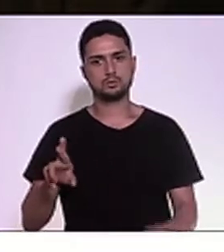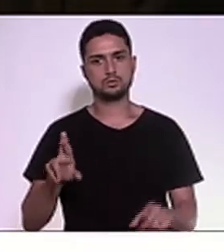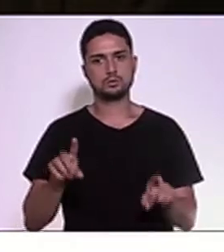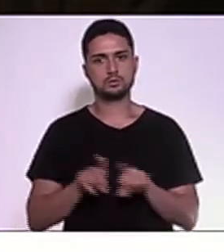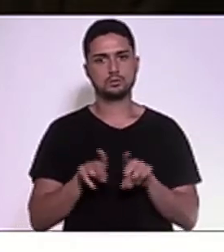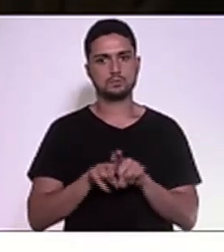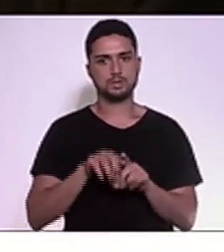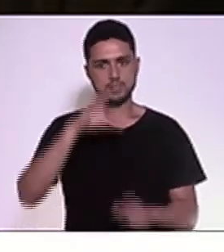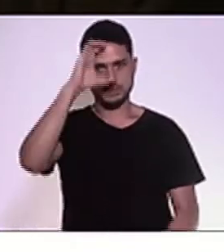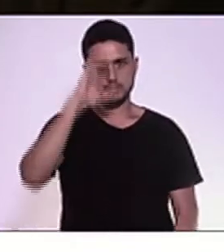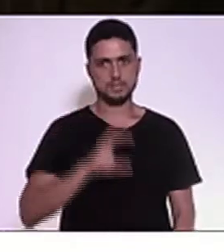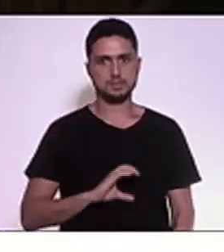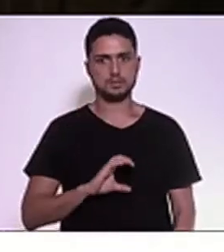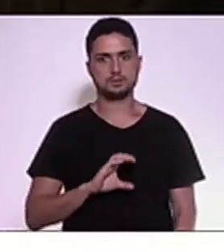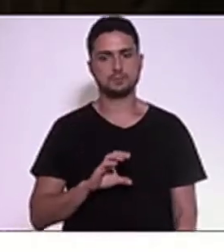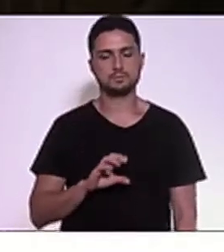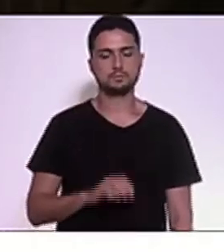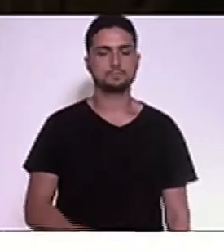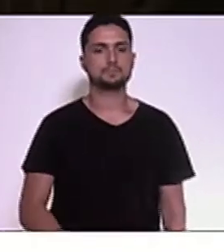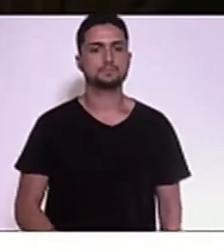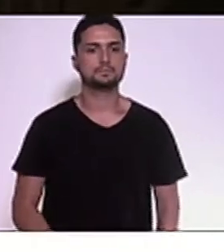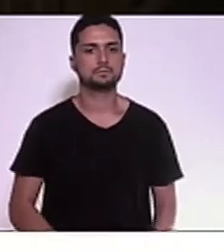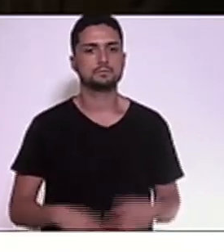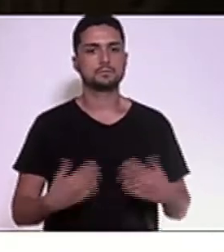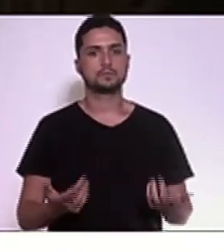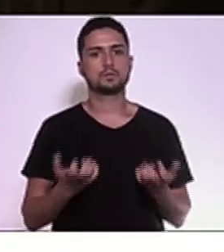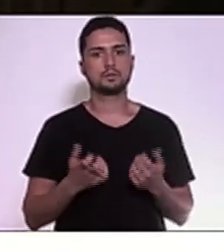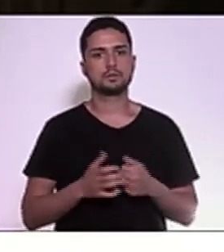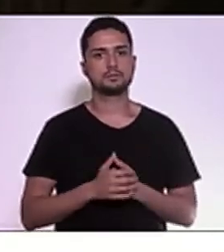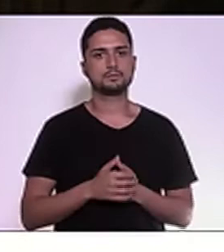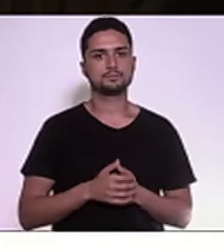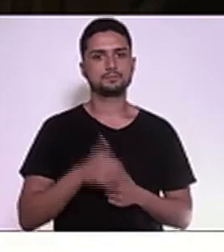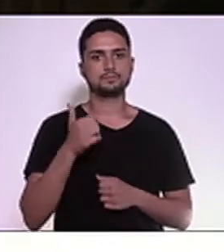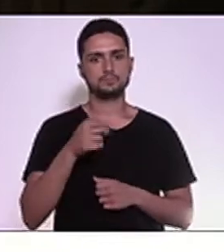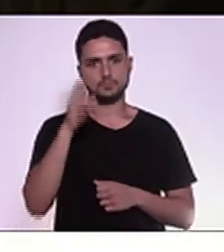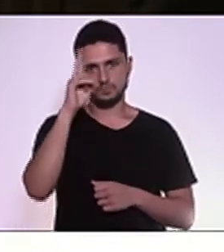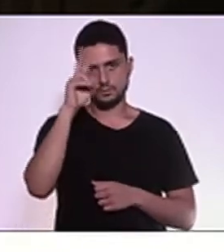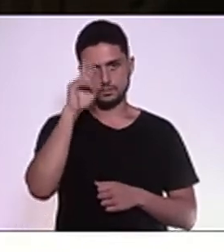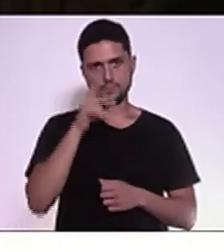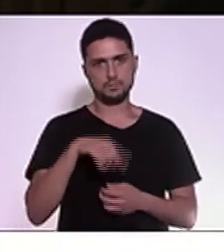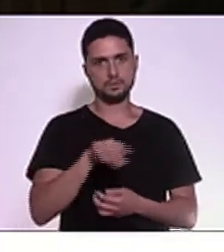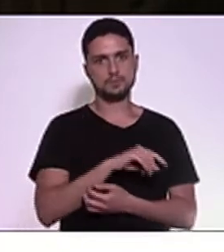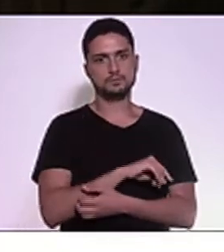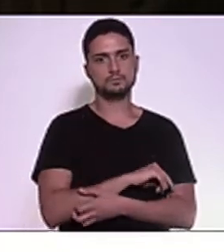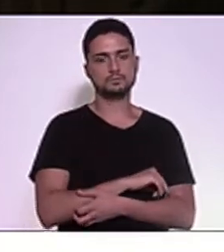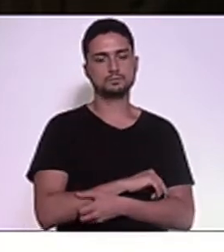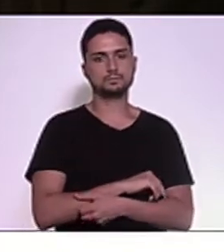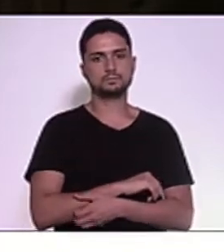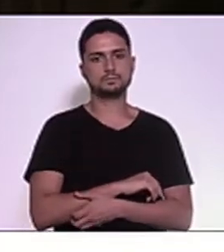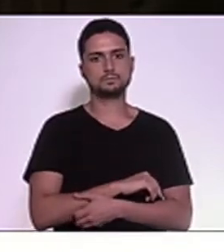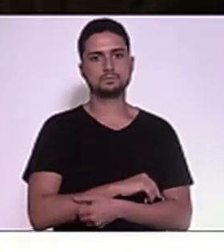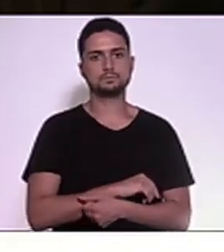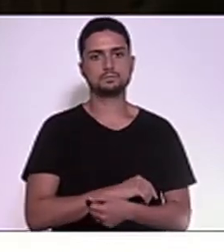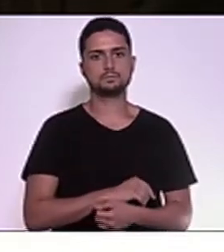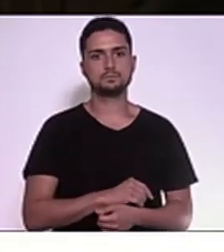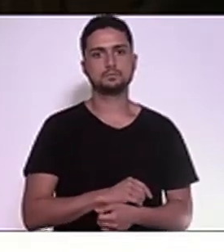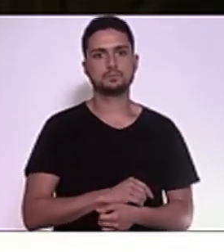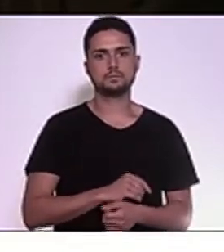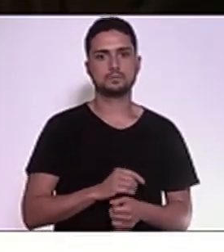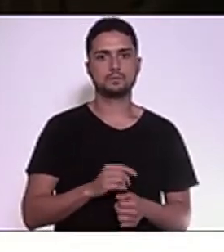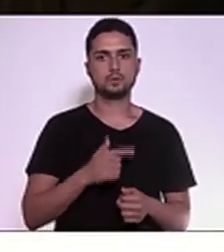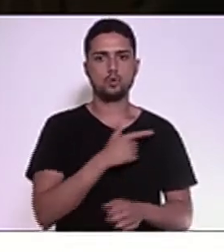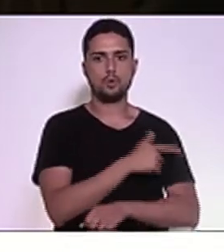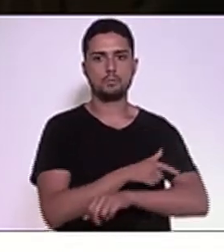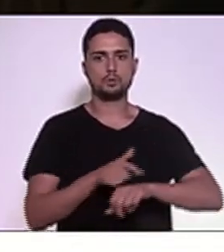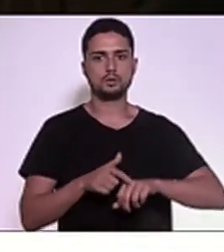nesse sentido, eu quero aqui primeiro lembrar, como tenho feito, do